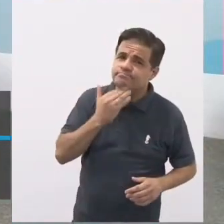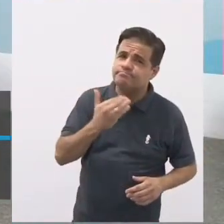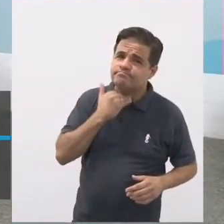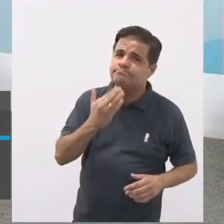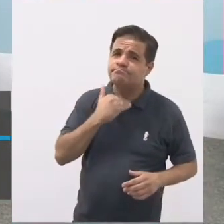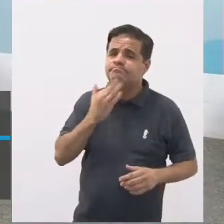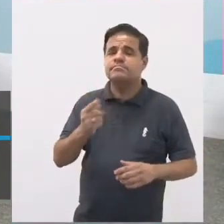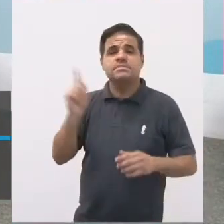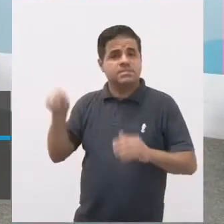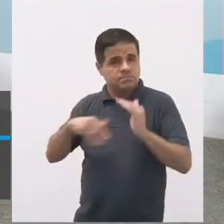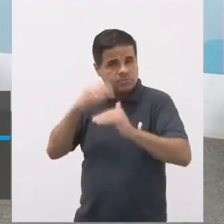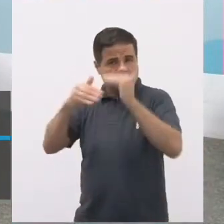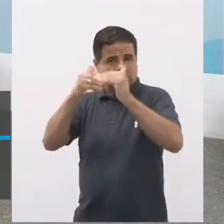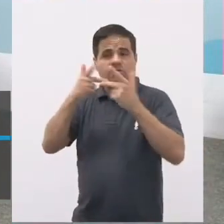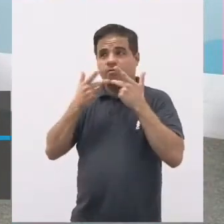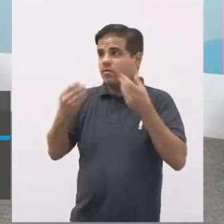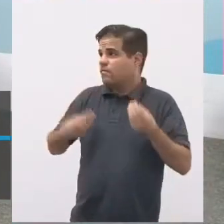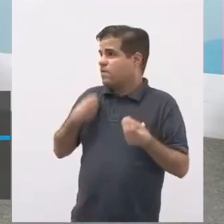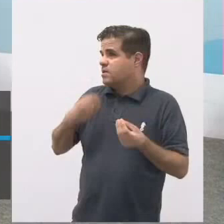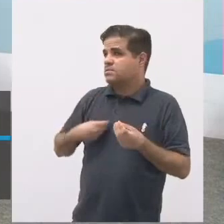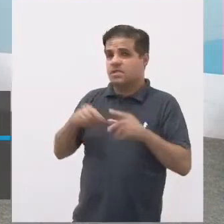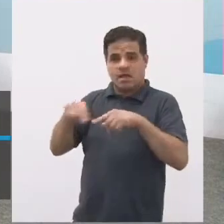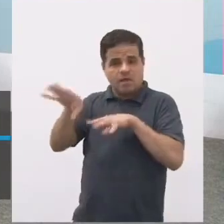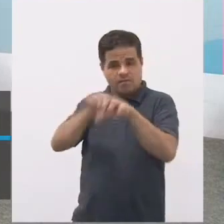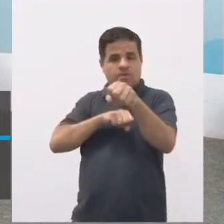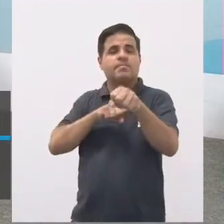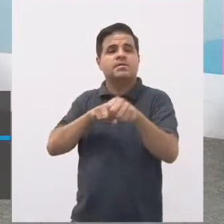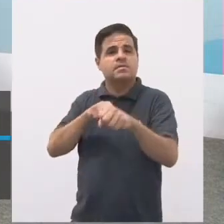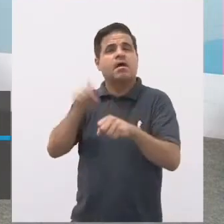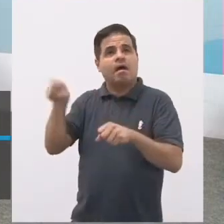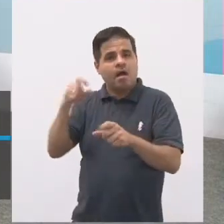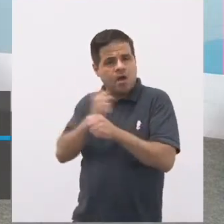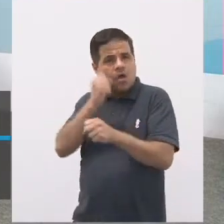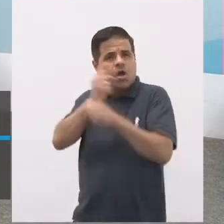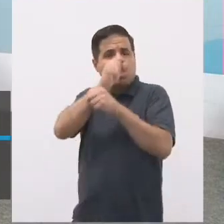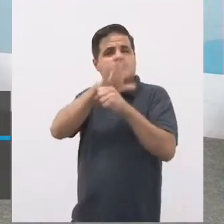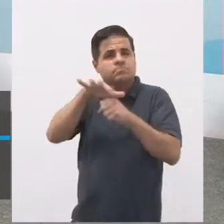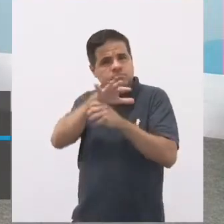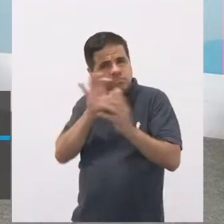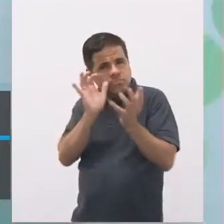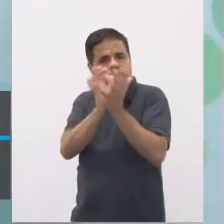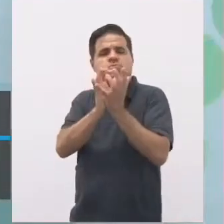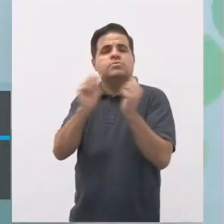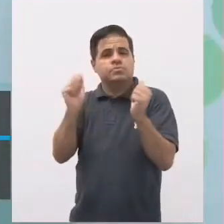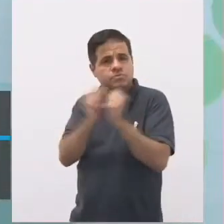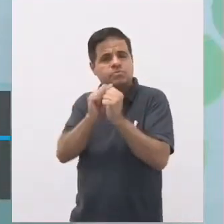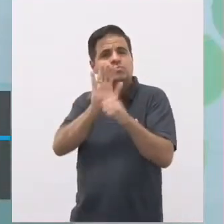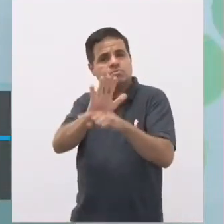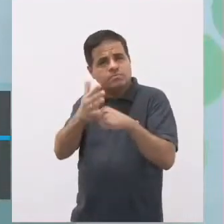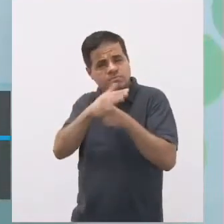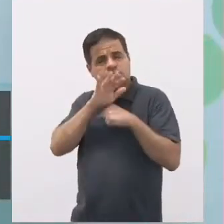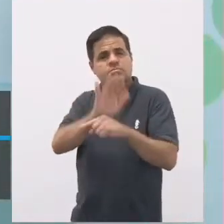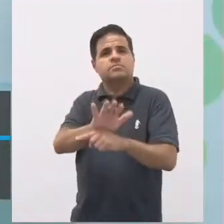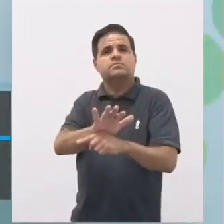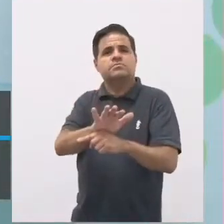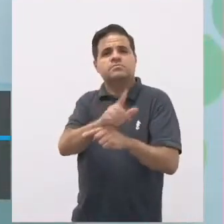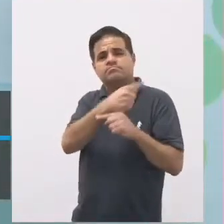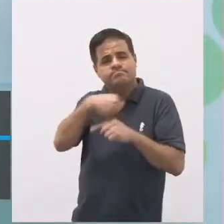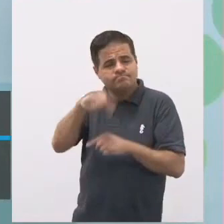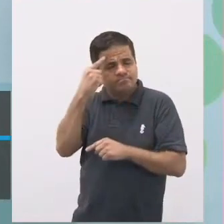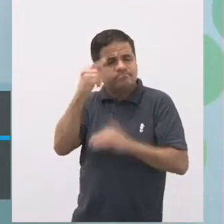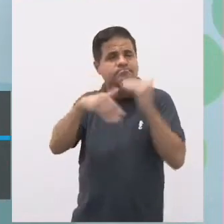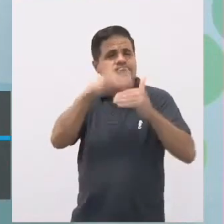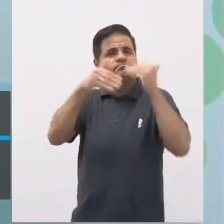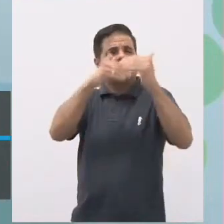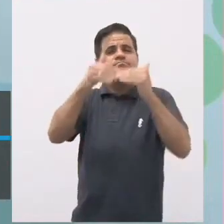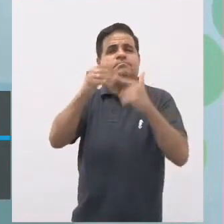mesmo esse processo aqui que nós estamos vivenciando, a formação, ela foi construída em conjunto, em colaboração e participação de muitos desenvolvidos